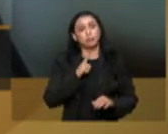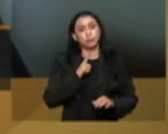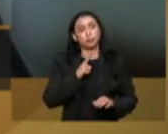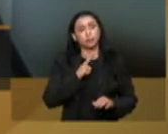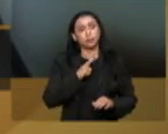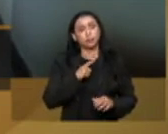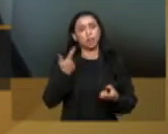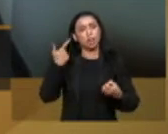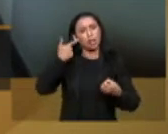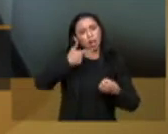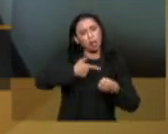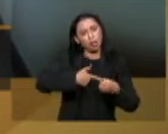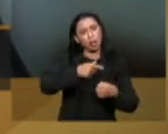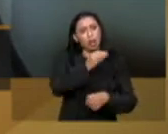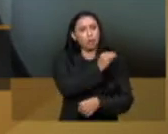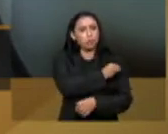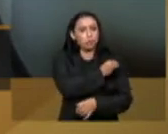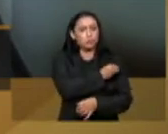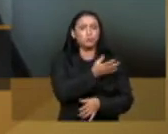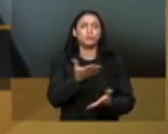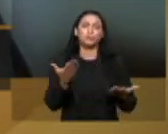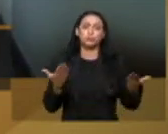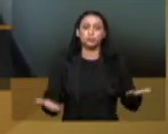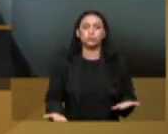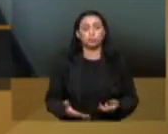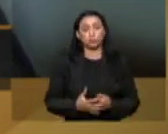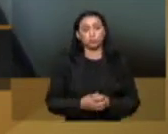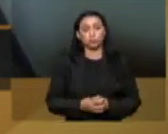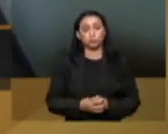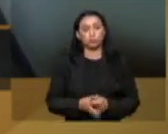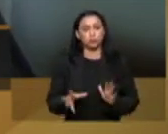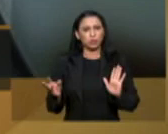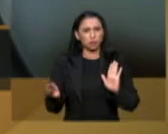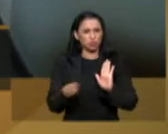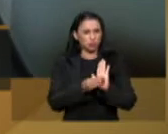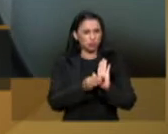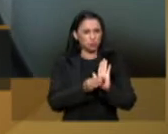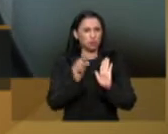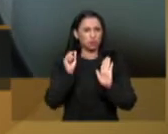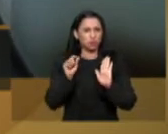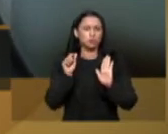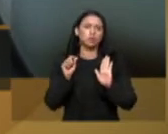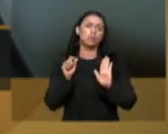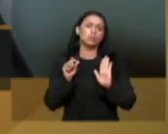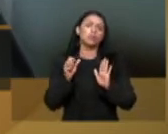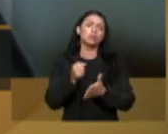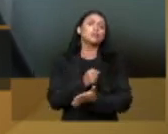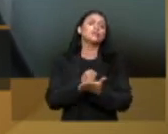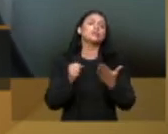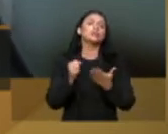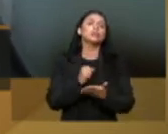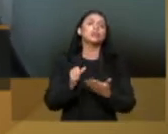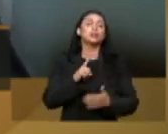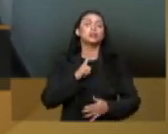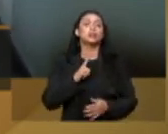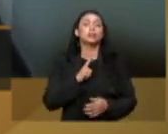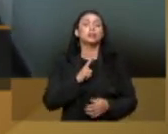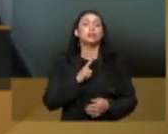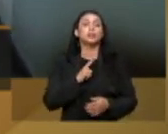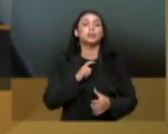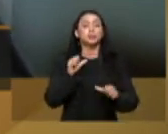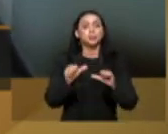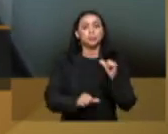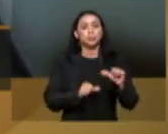álcool combustíveis, então vigentes. Essas emendas se fundamentavam na ideia de que a incidência monofásica